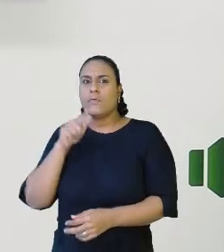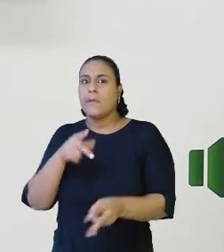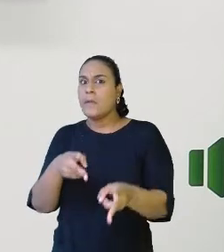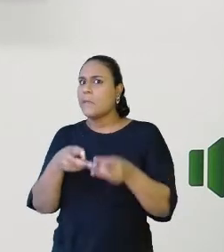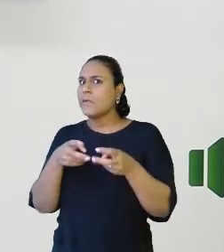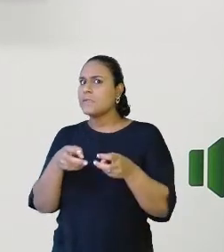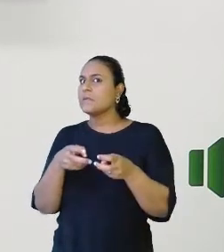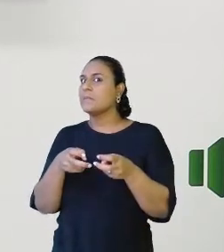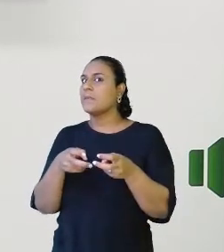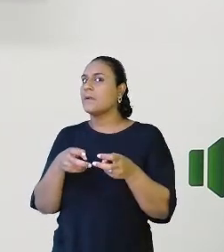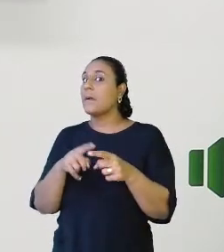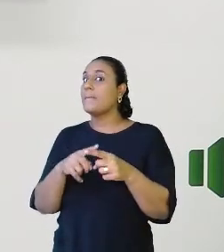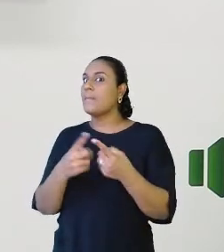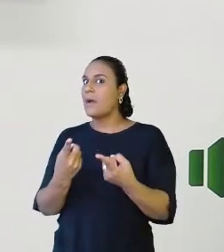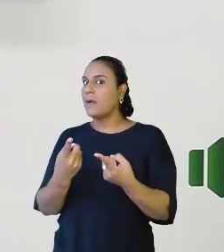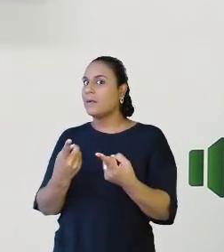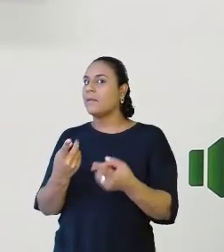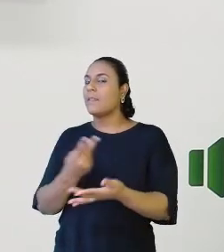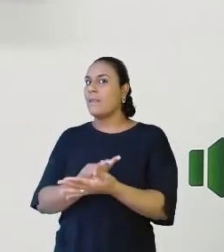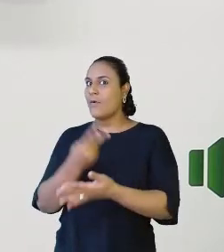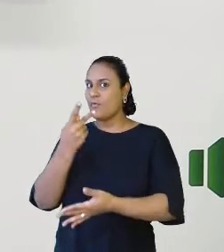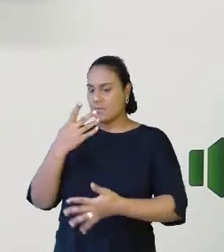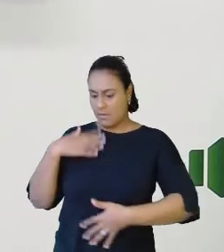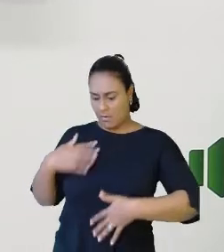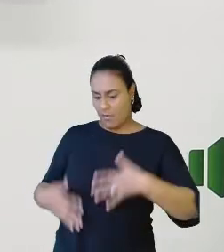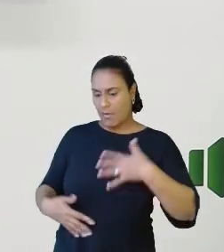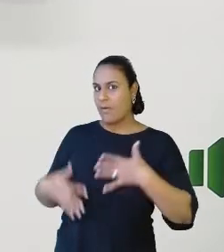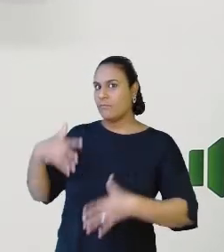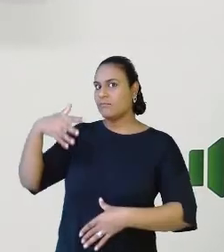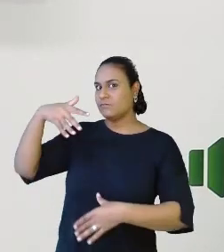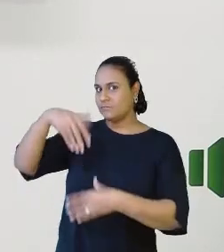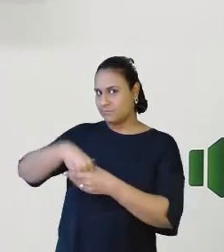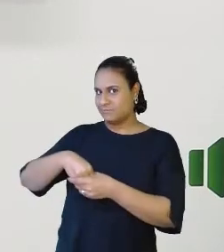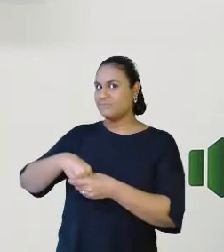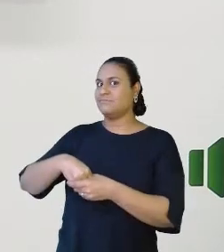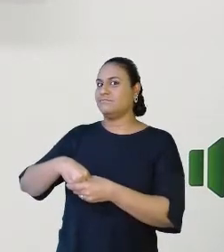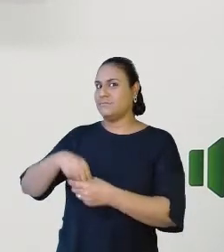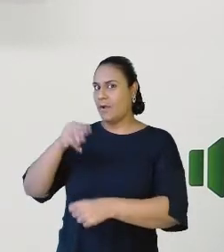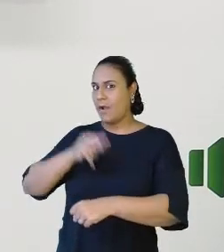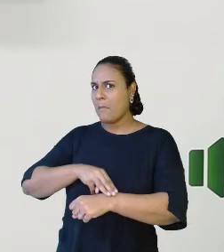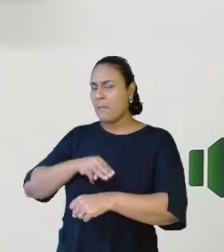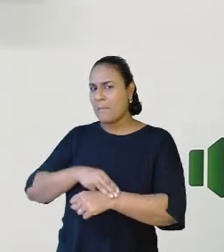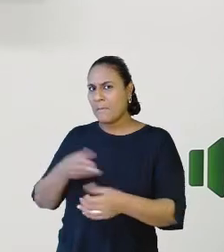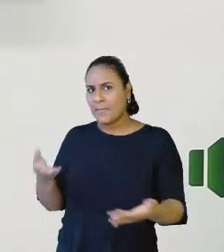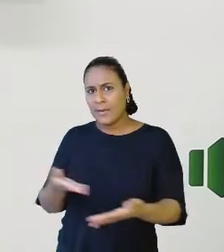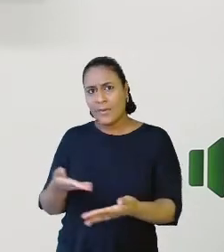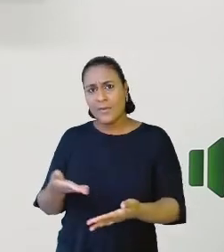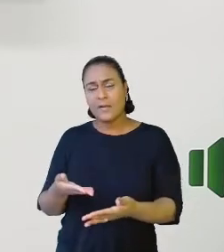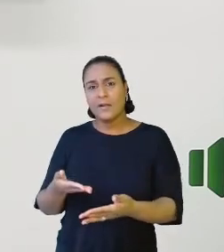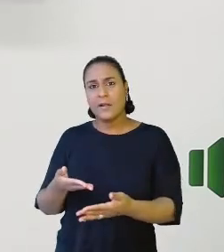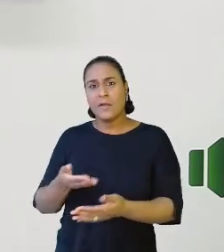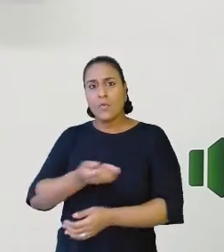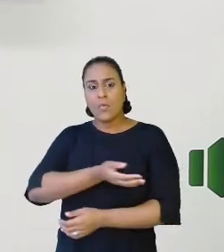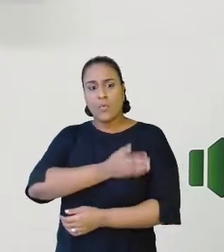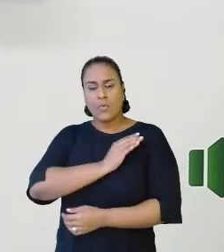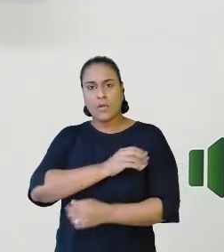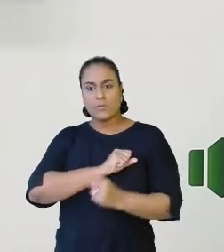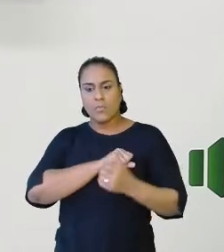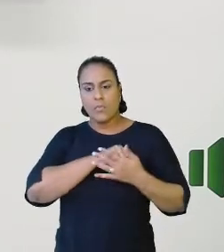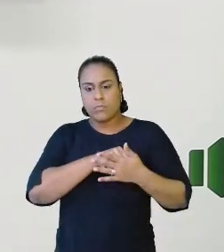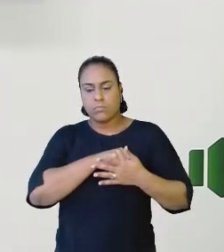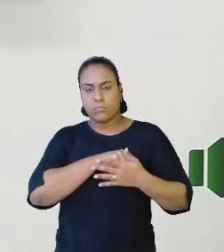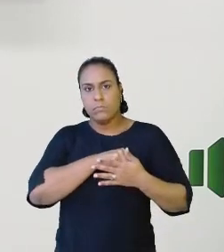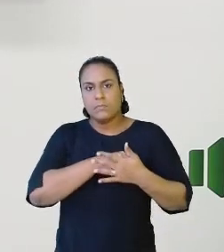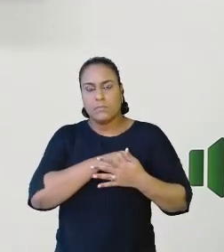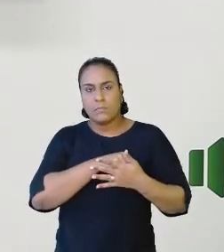perceber isso, mas isso está acontecendo aí no seu corpo, nesse exato momento. O seu coração está pulsando e aí